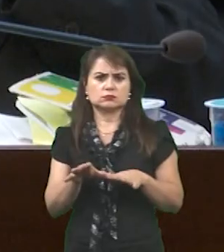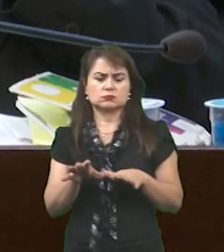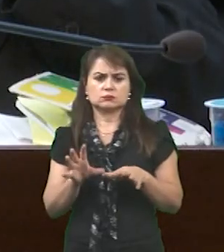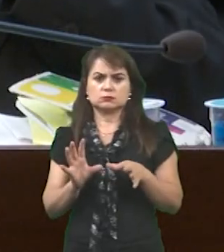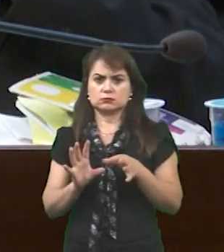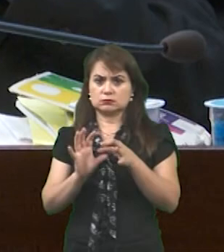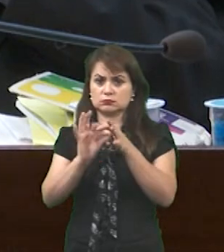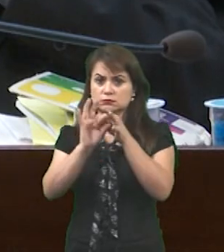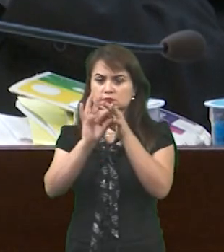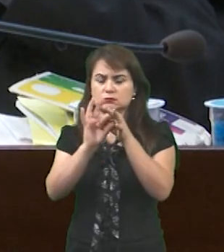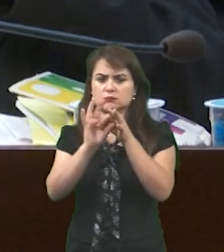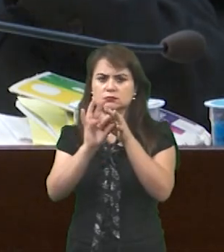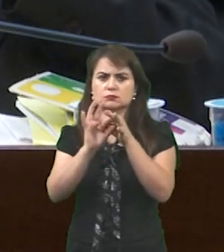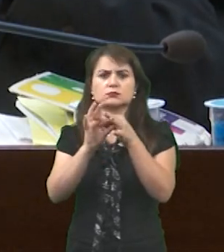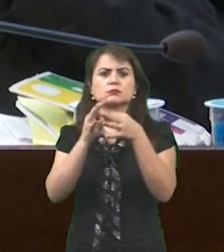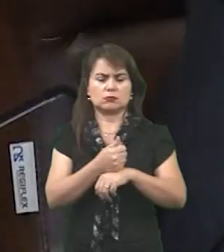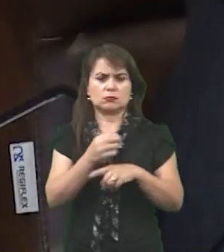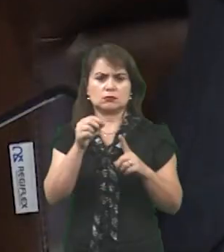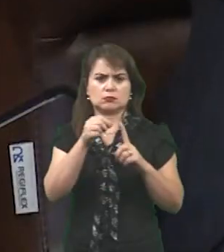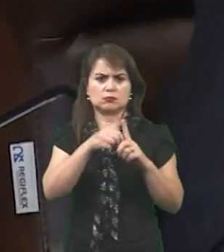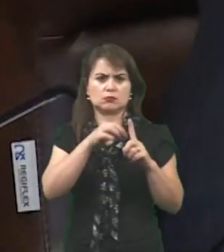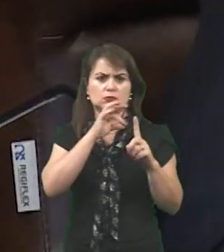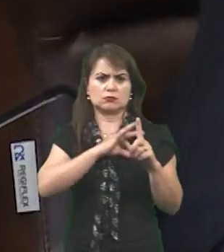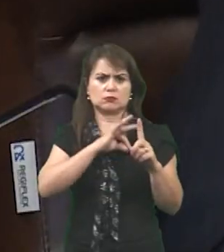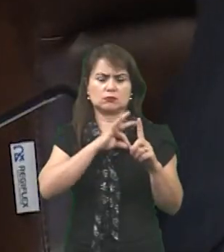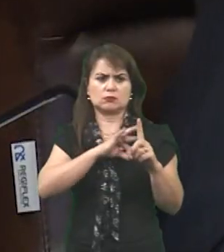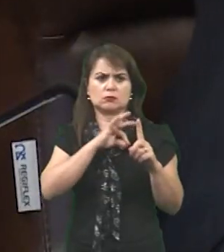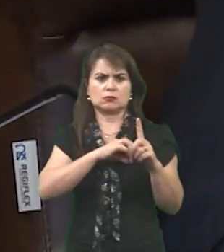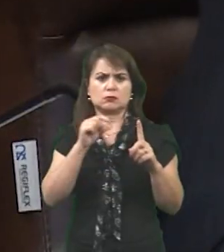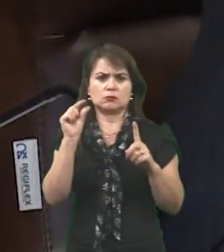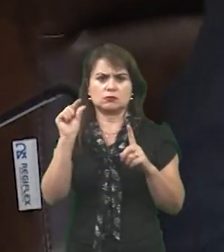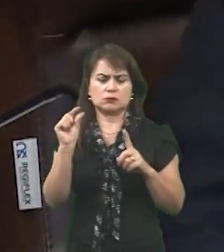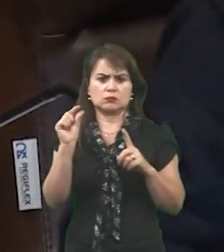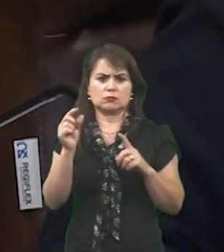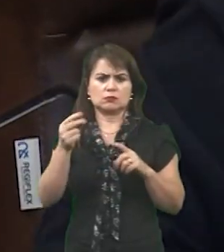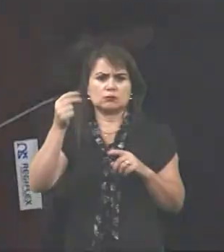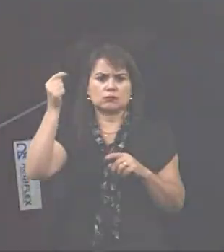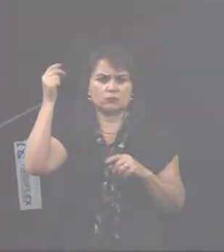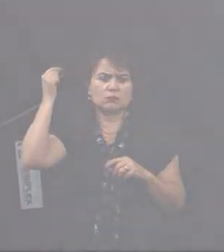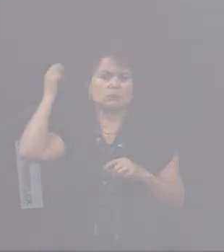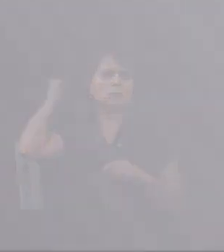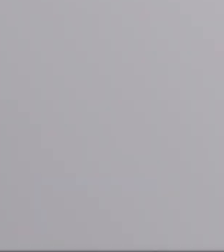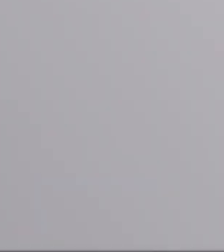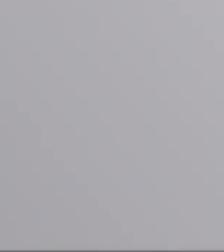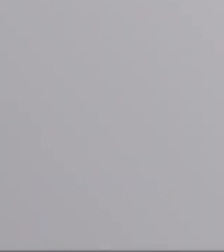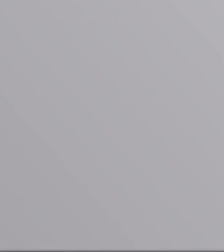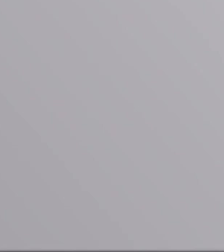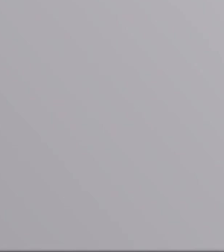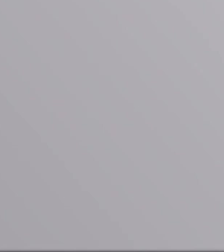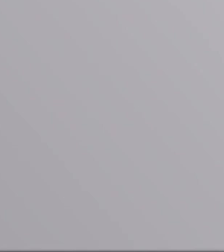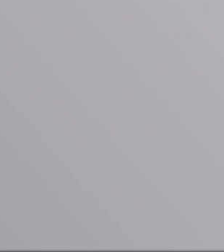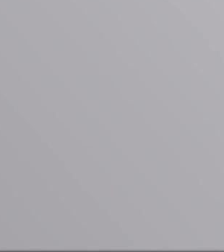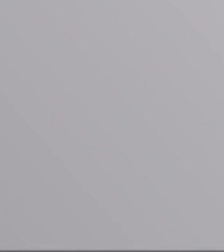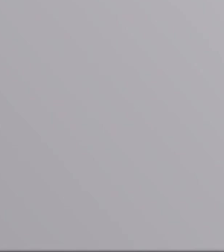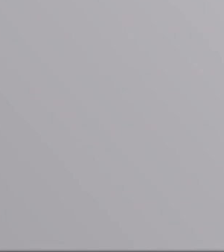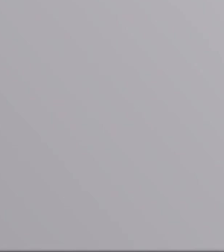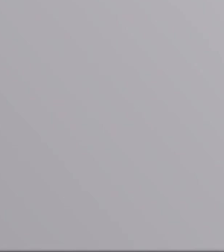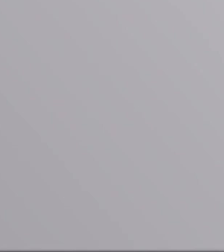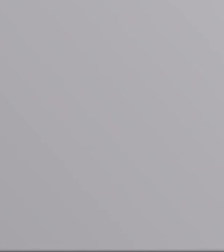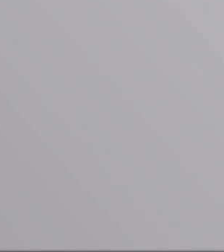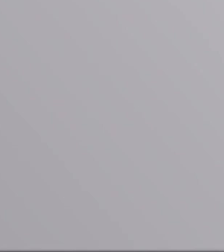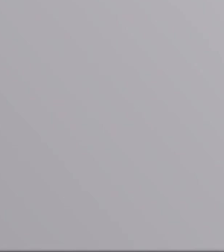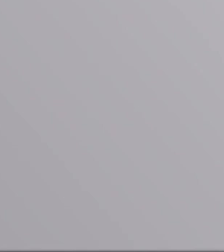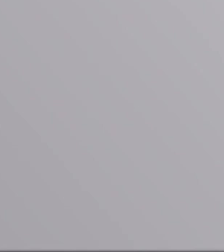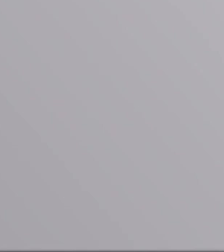o artigo segundo bastante debatido pelos vereadores muda a referência salarial dos Advogados e Procuradores jurídicos